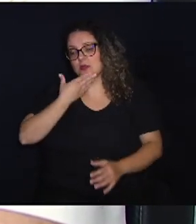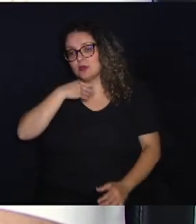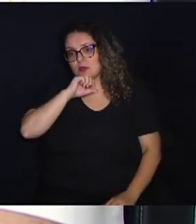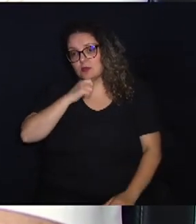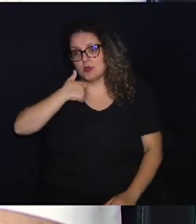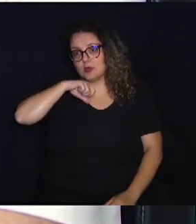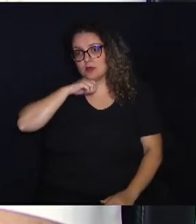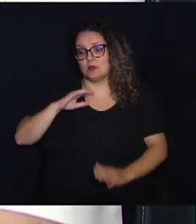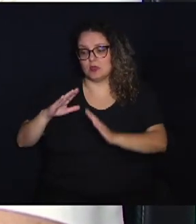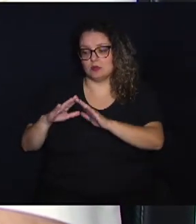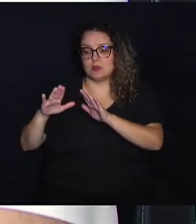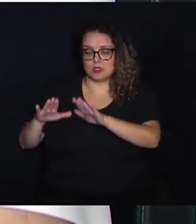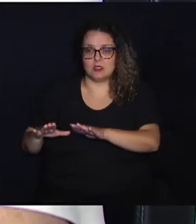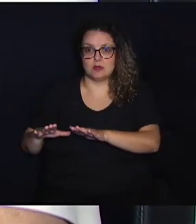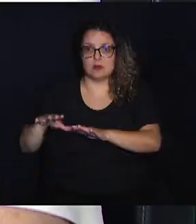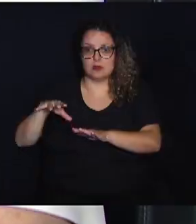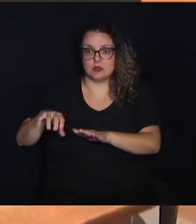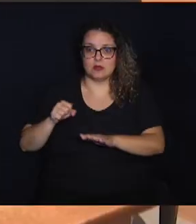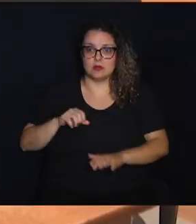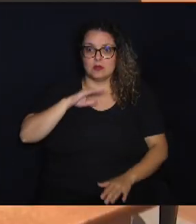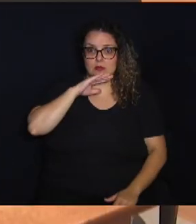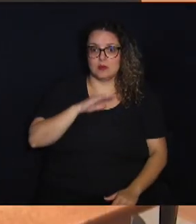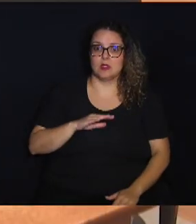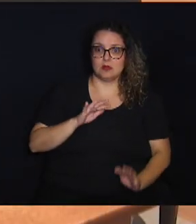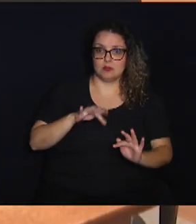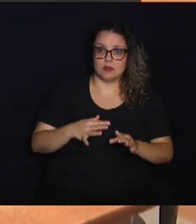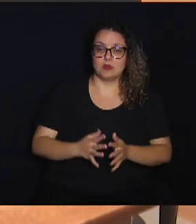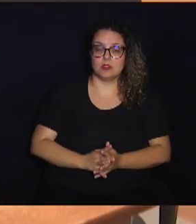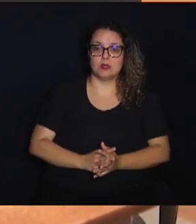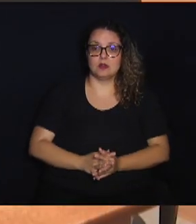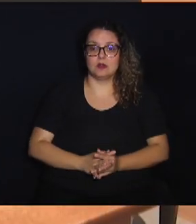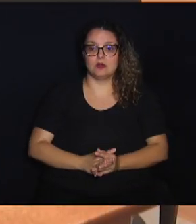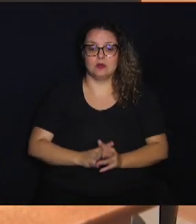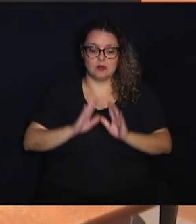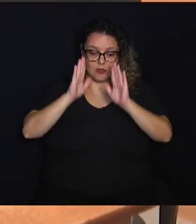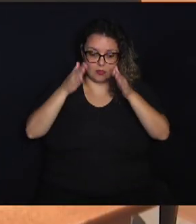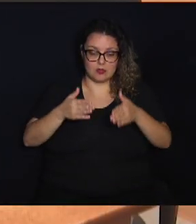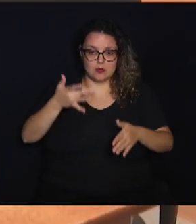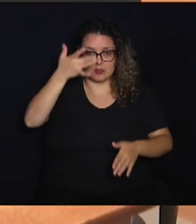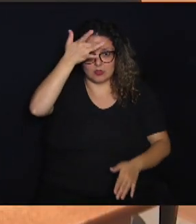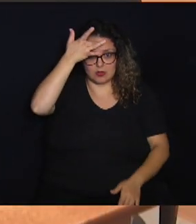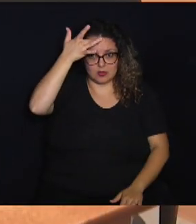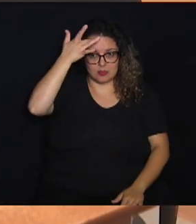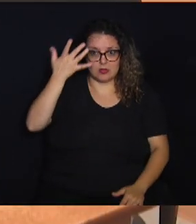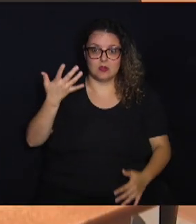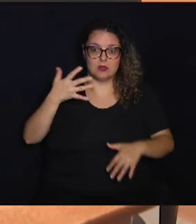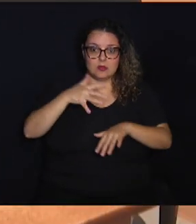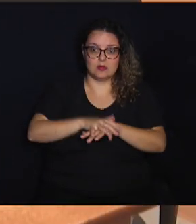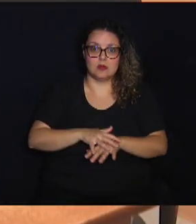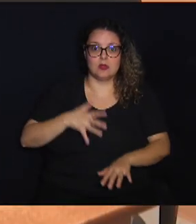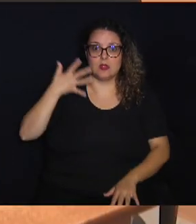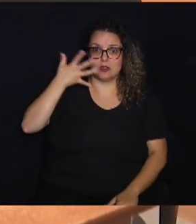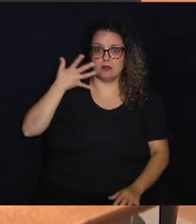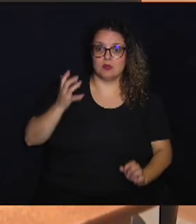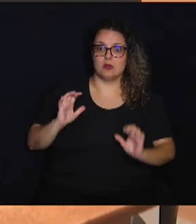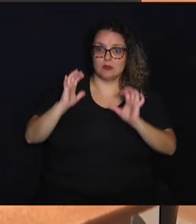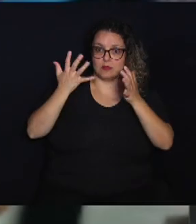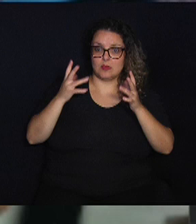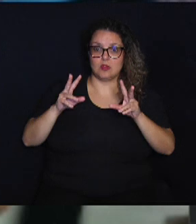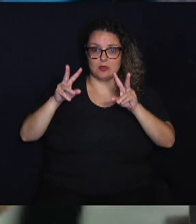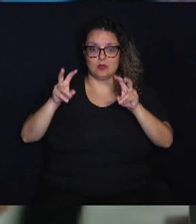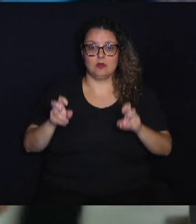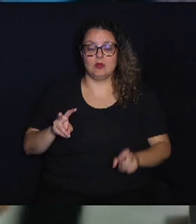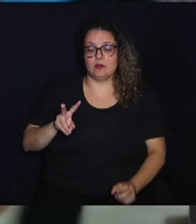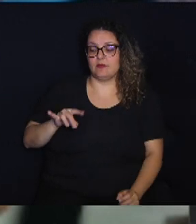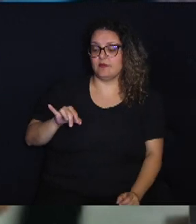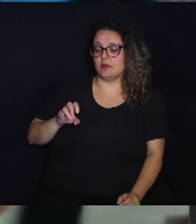na casa e pega à tarde. Com enfoque na saúde mental, incluindo eventos e palestras com temas como as